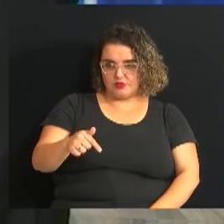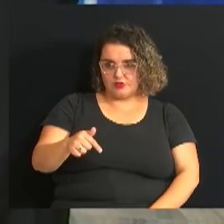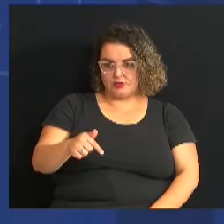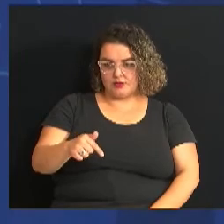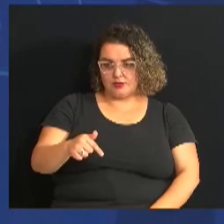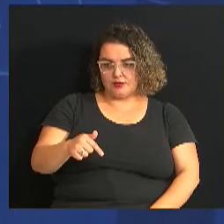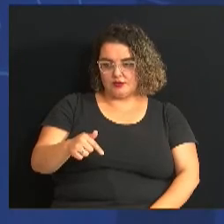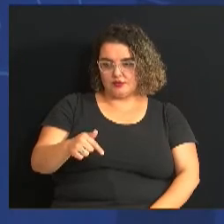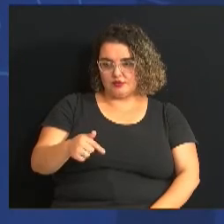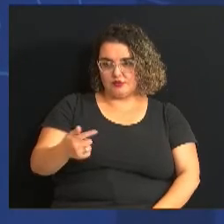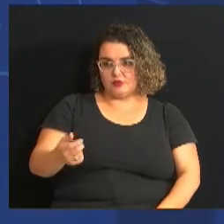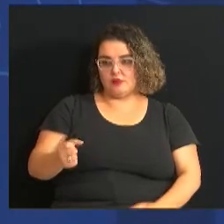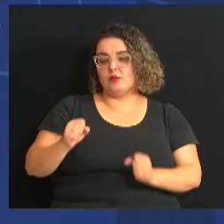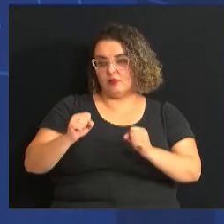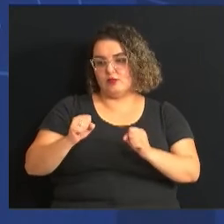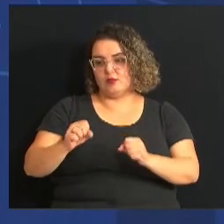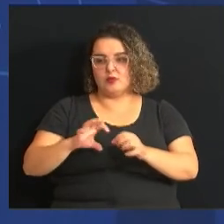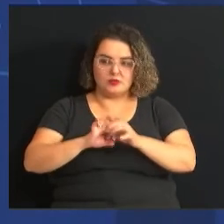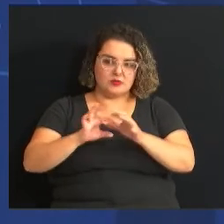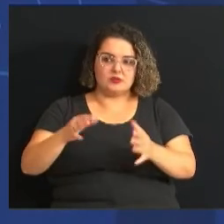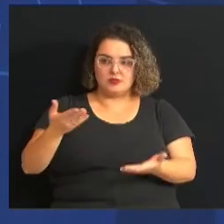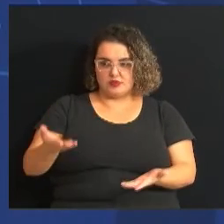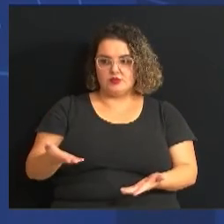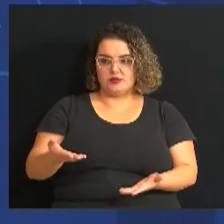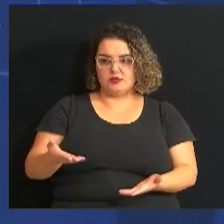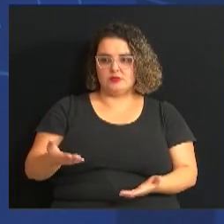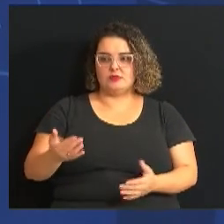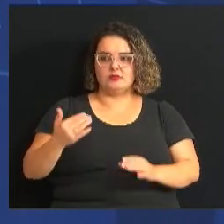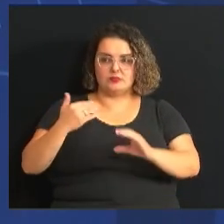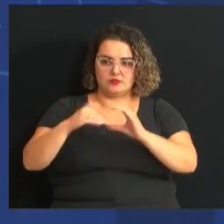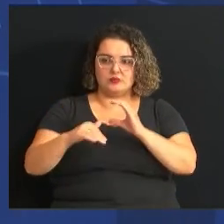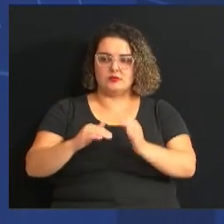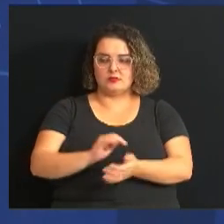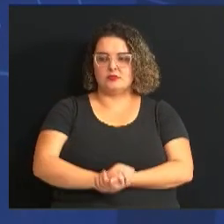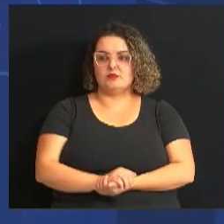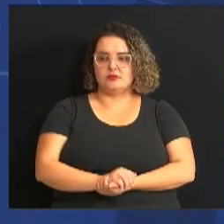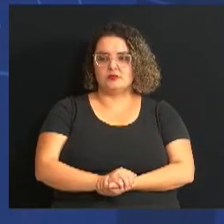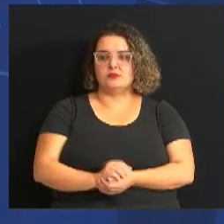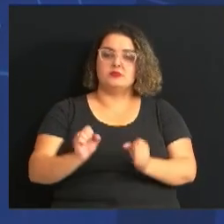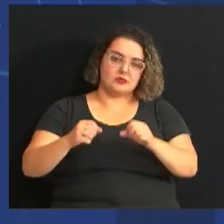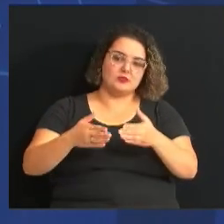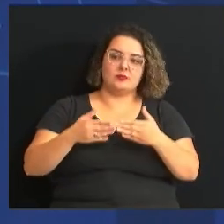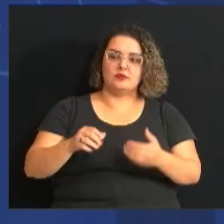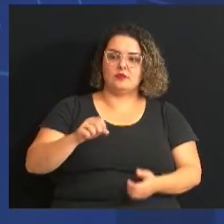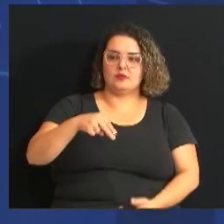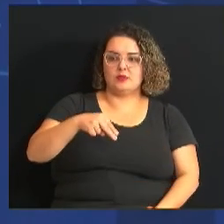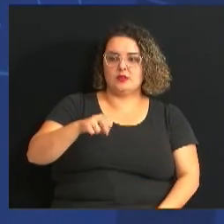Até posso deixar aqui o e-mail. Sim, né? Por favor. Que é